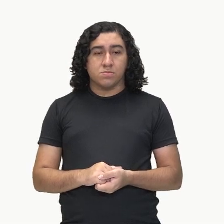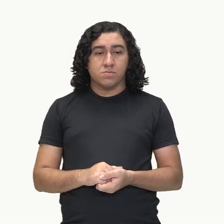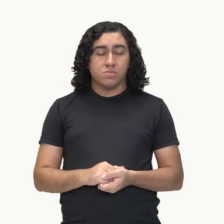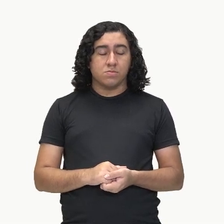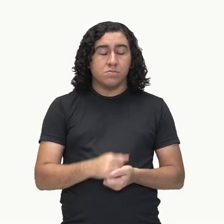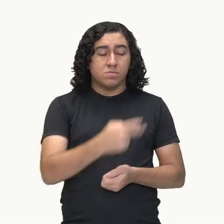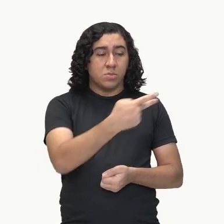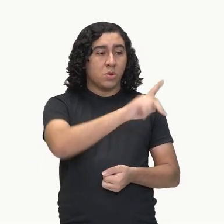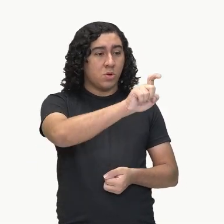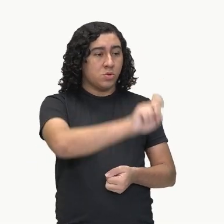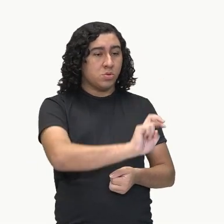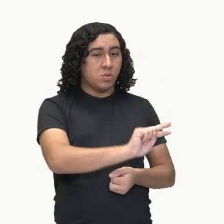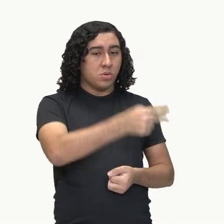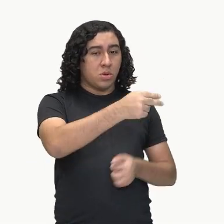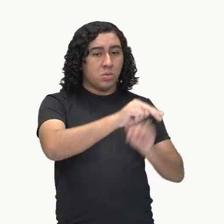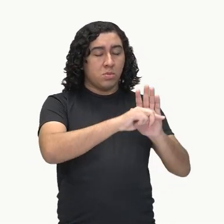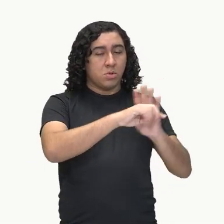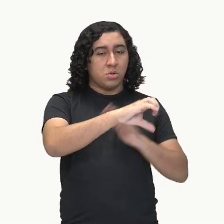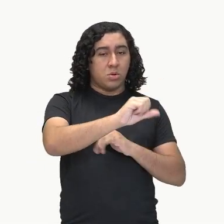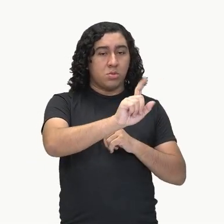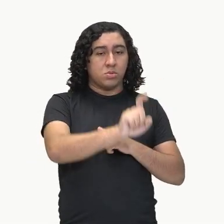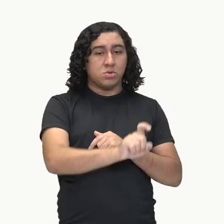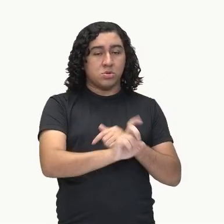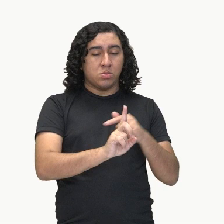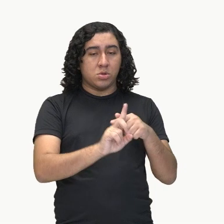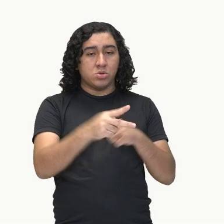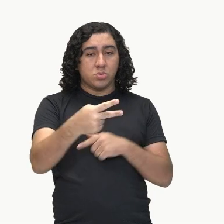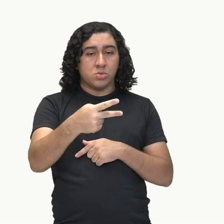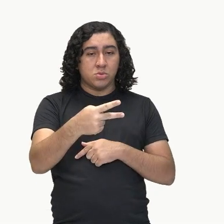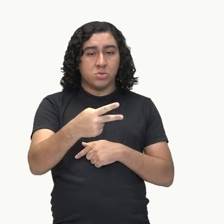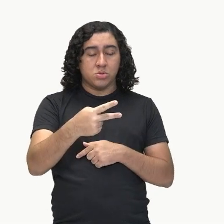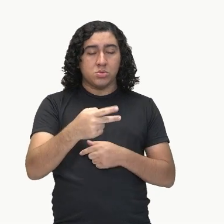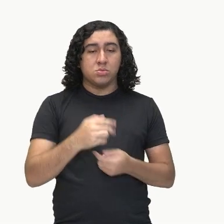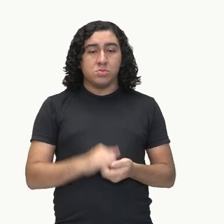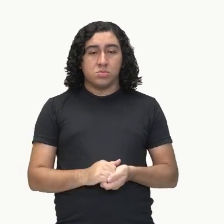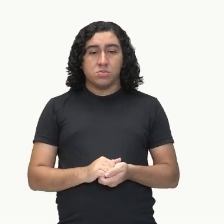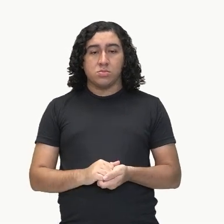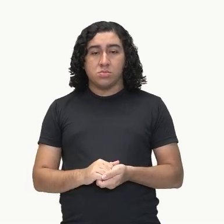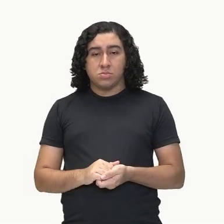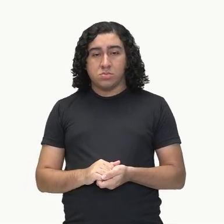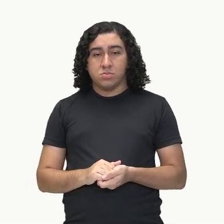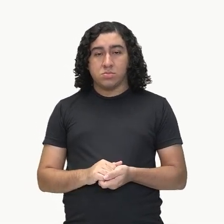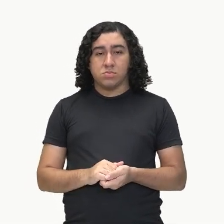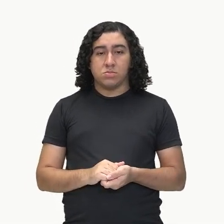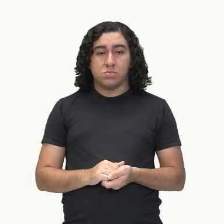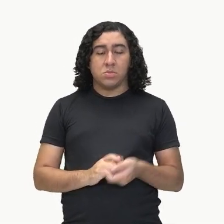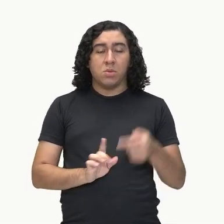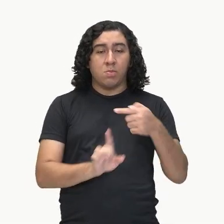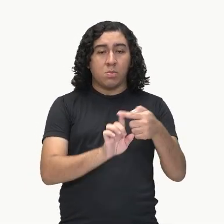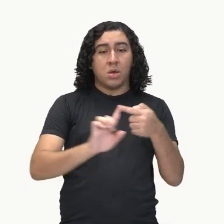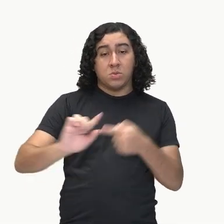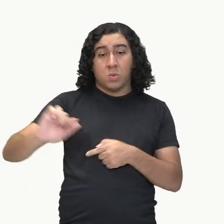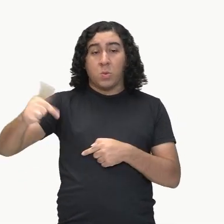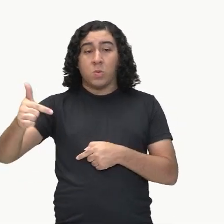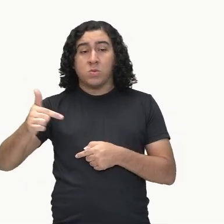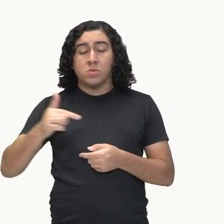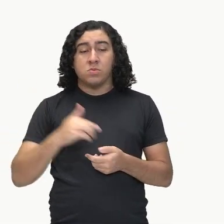quadrado menos 9x mais 2, com o segundo polinômio, que